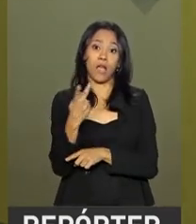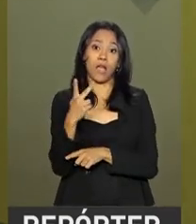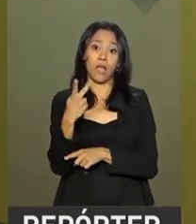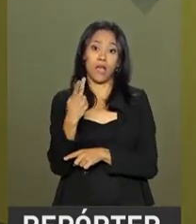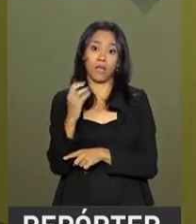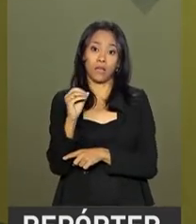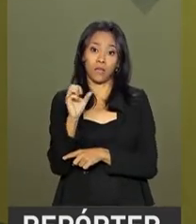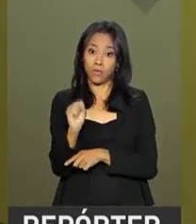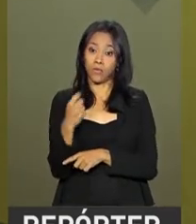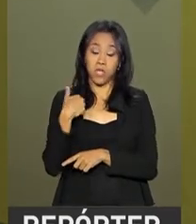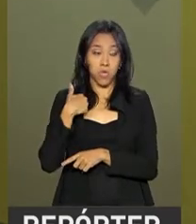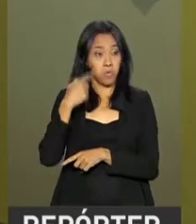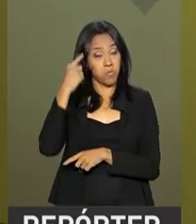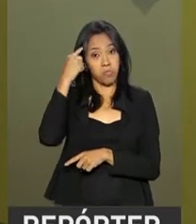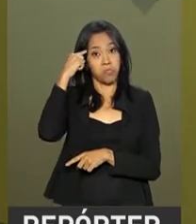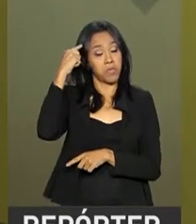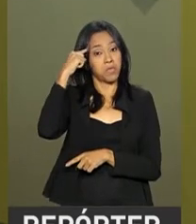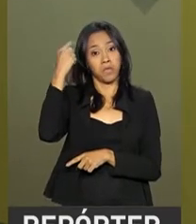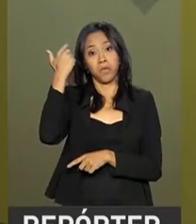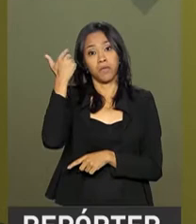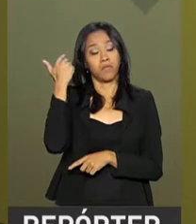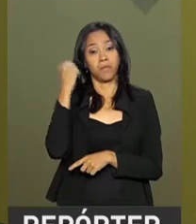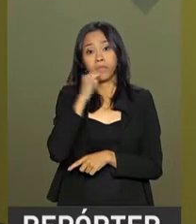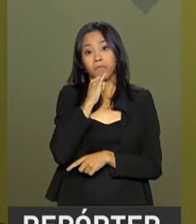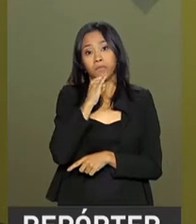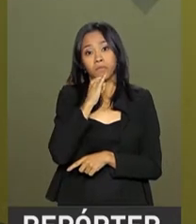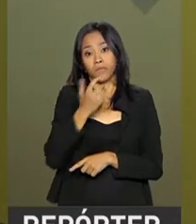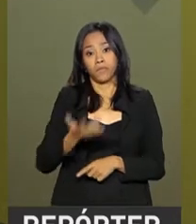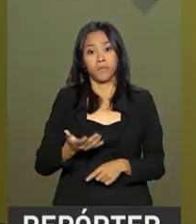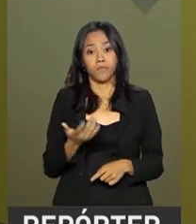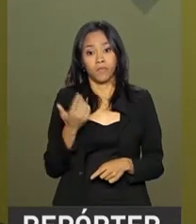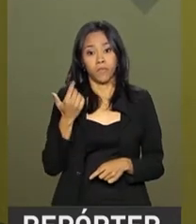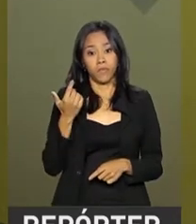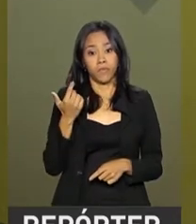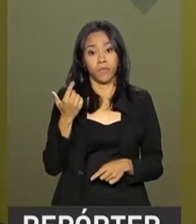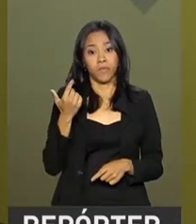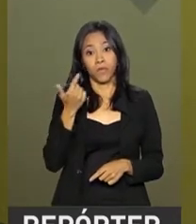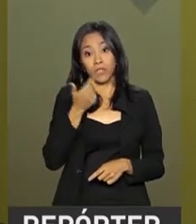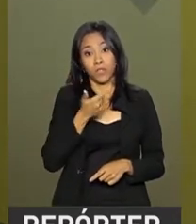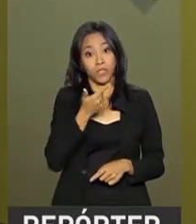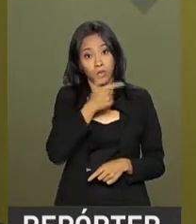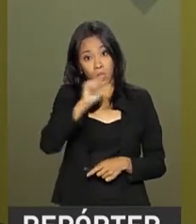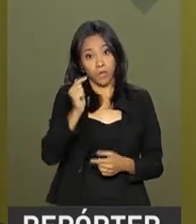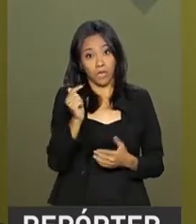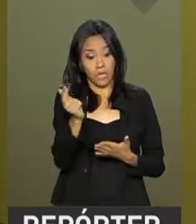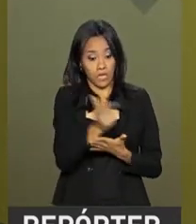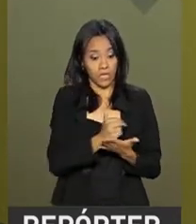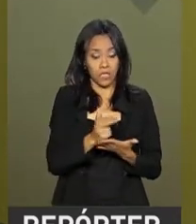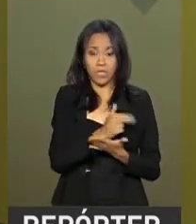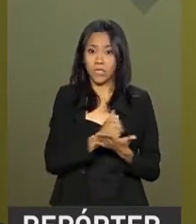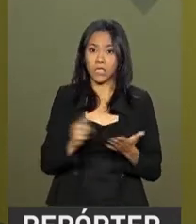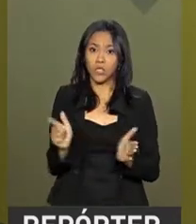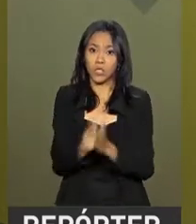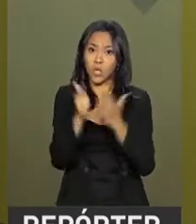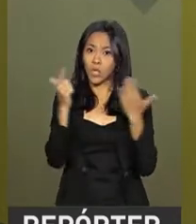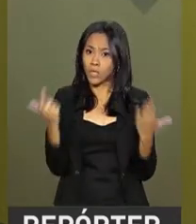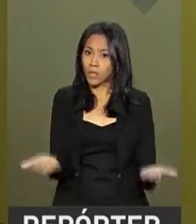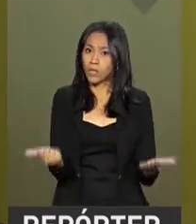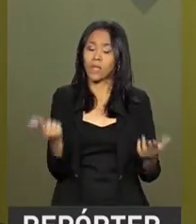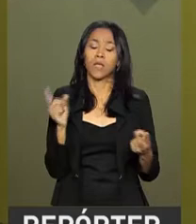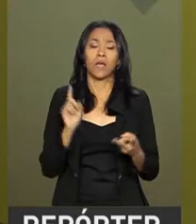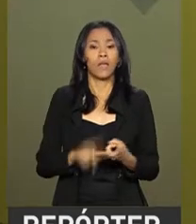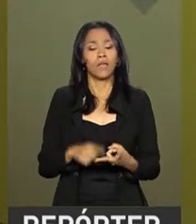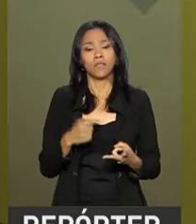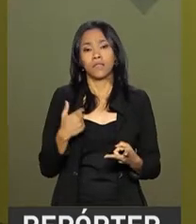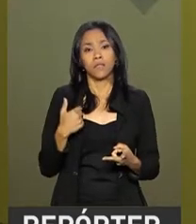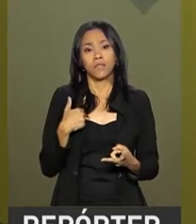questão da parte de de gravuras pra pra jornais de imagens de